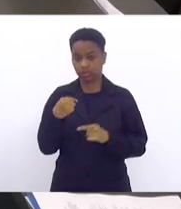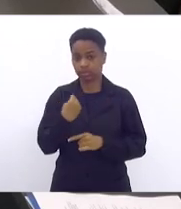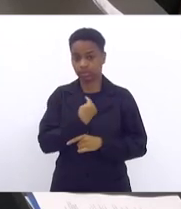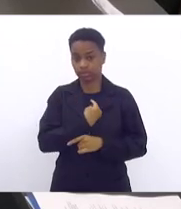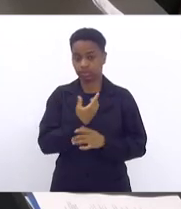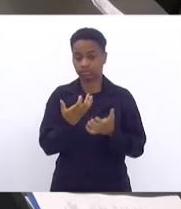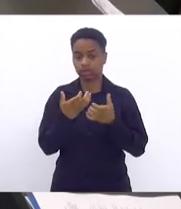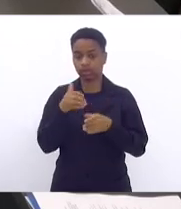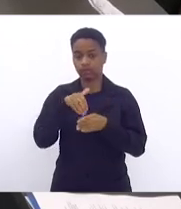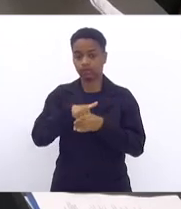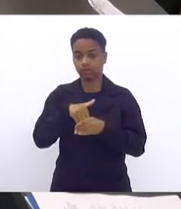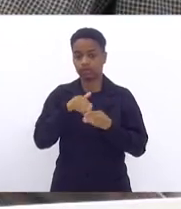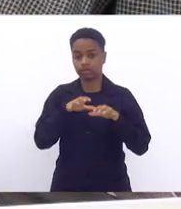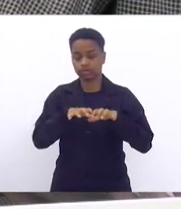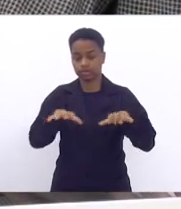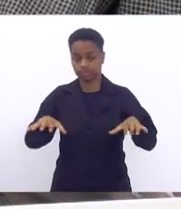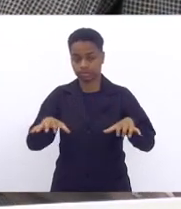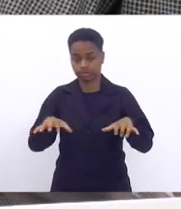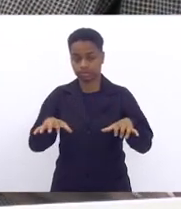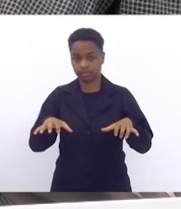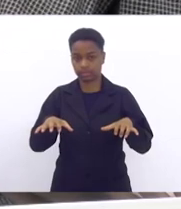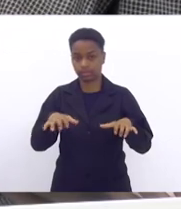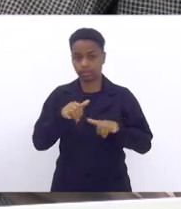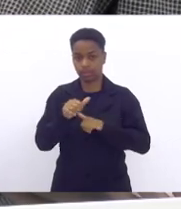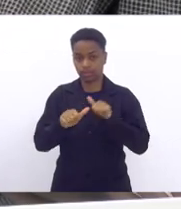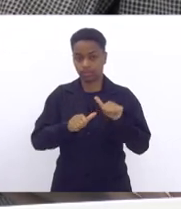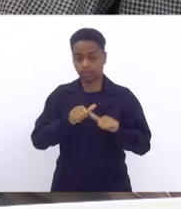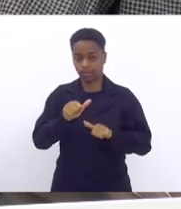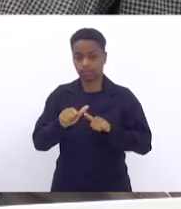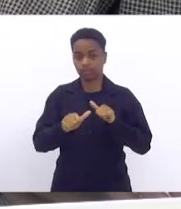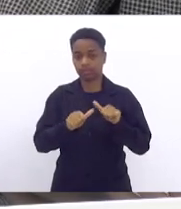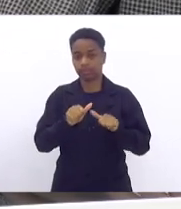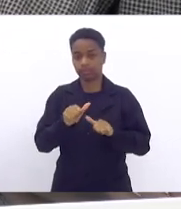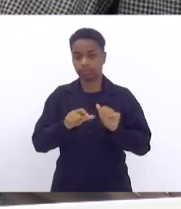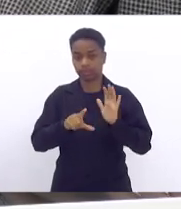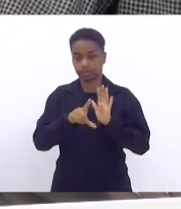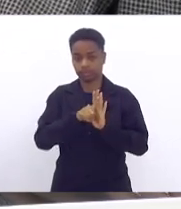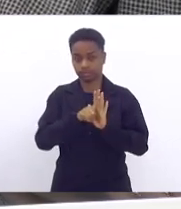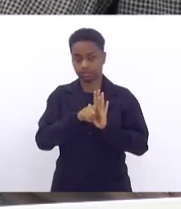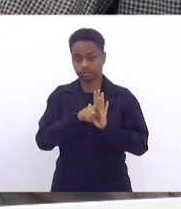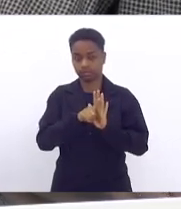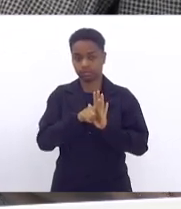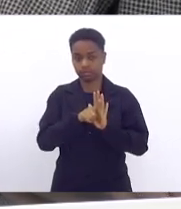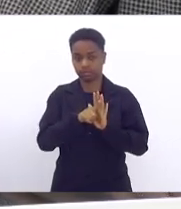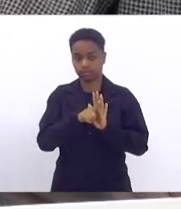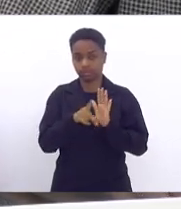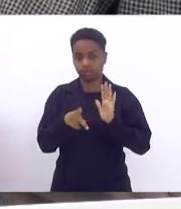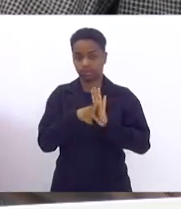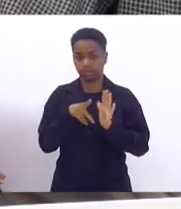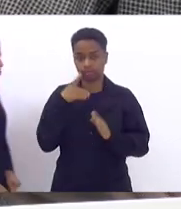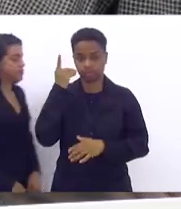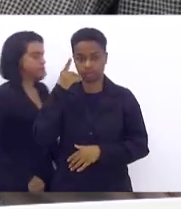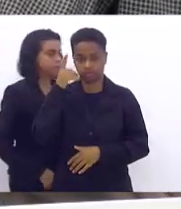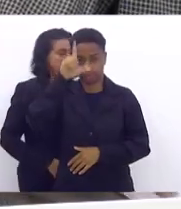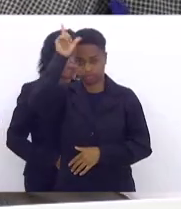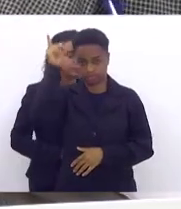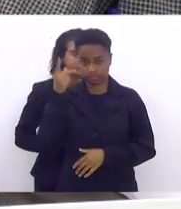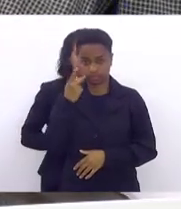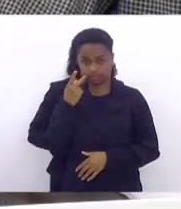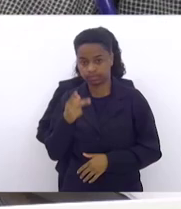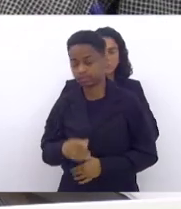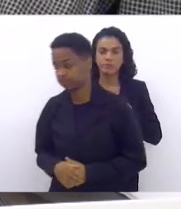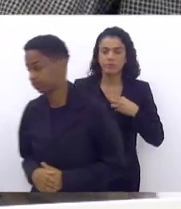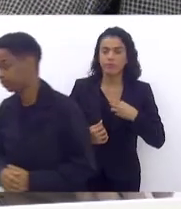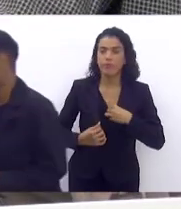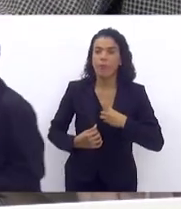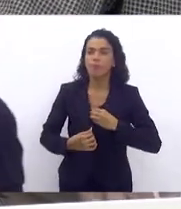dar um voto em separado, alterando essa lei do deputado Luiz Paulo. Mas